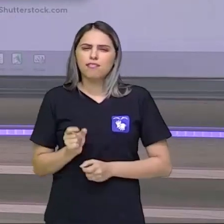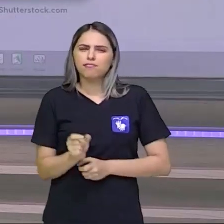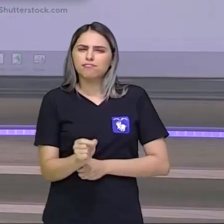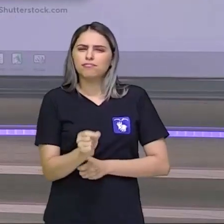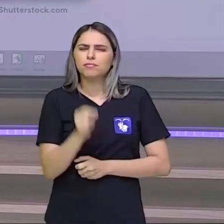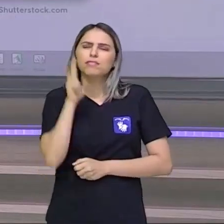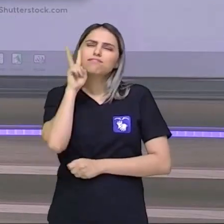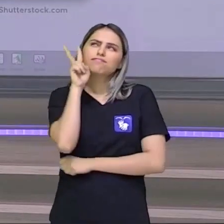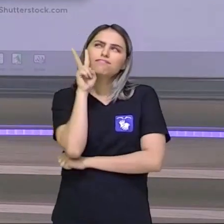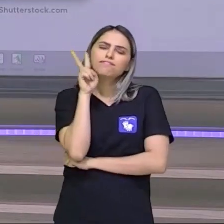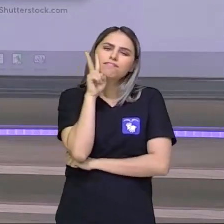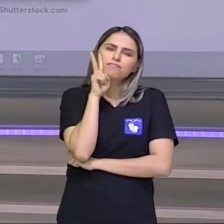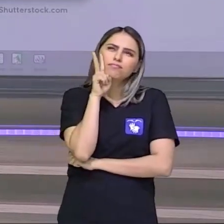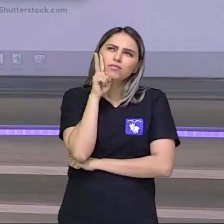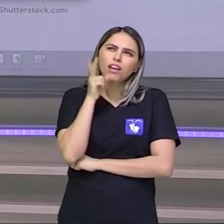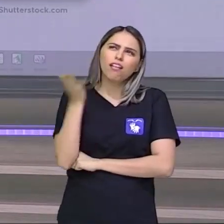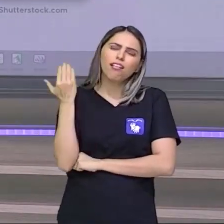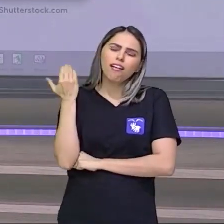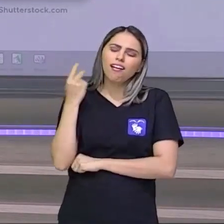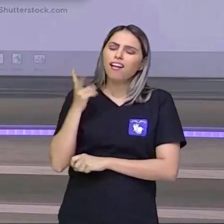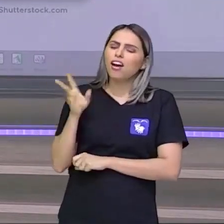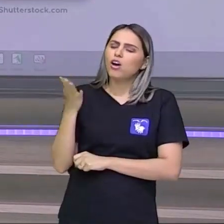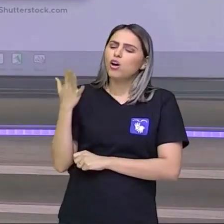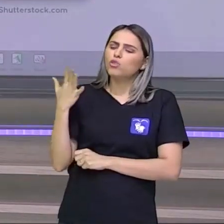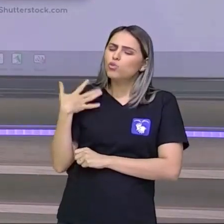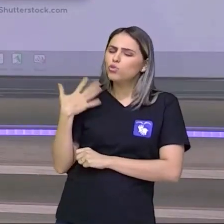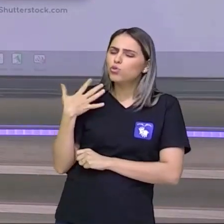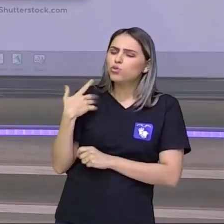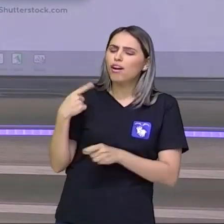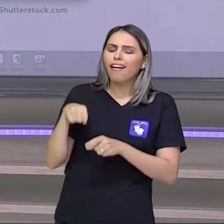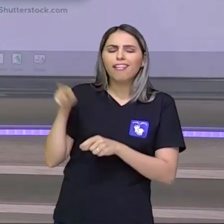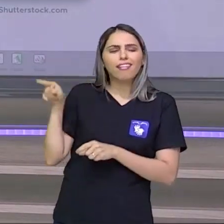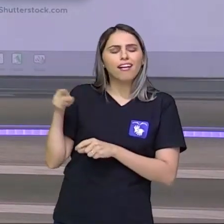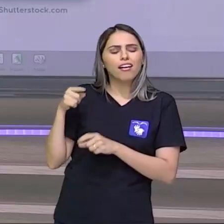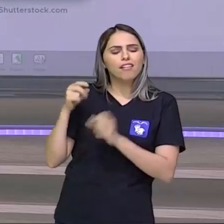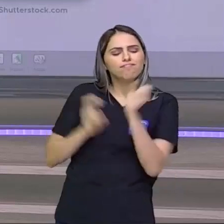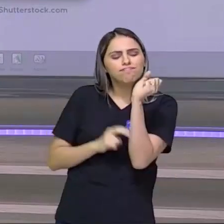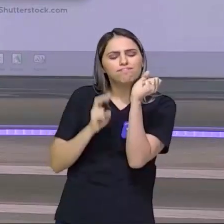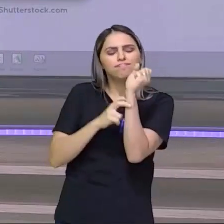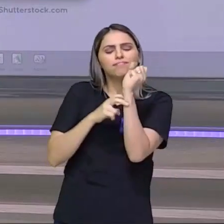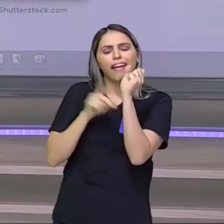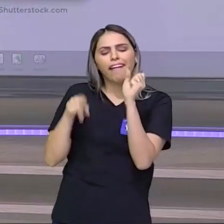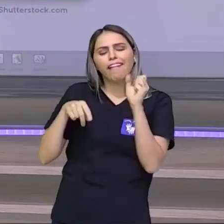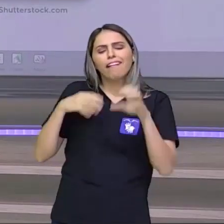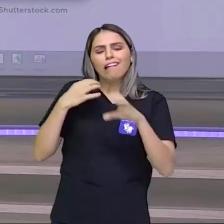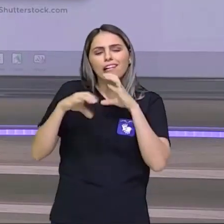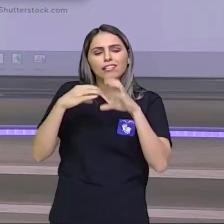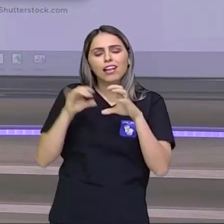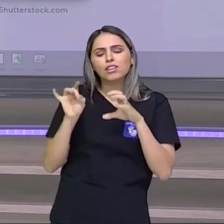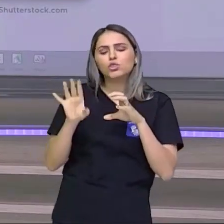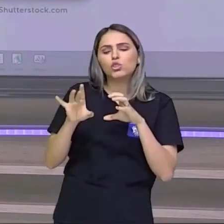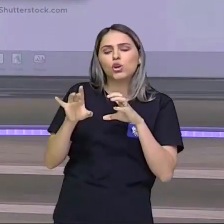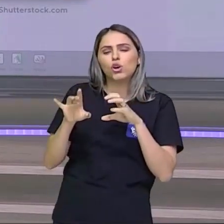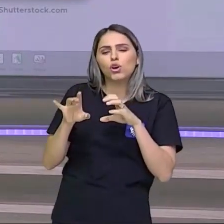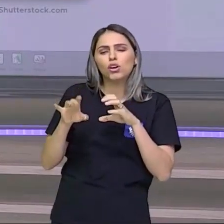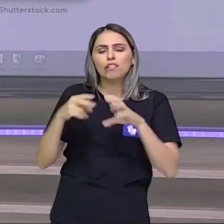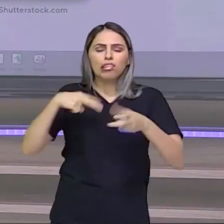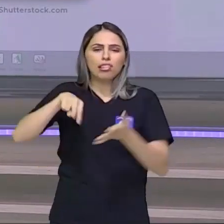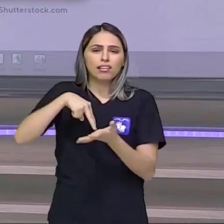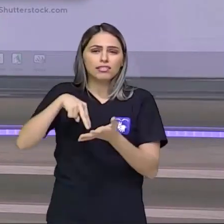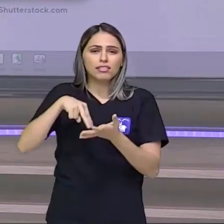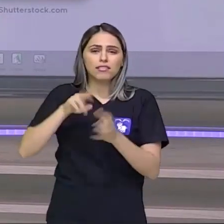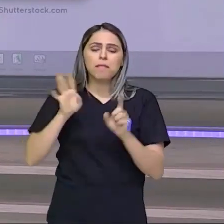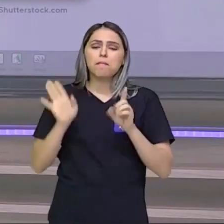ela se lembrou que durante o verão, a dona cigarra estava cantando e dançando. Mas mesmo assim,